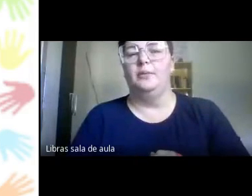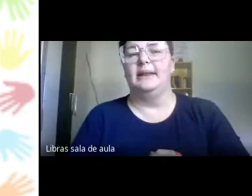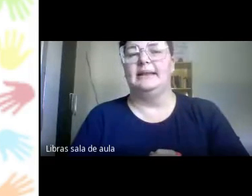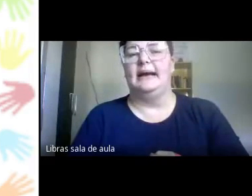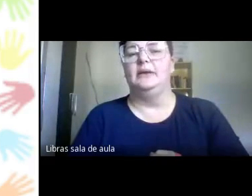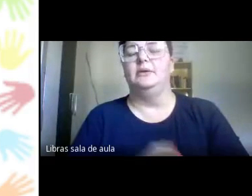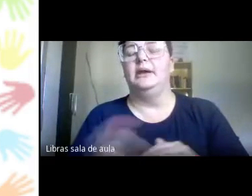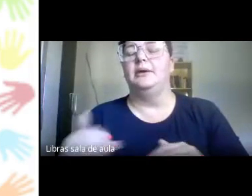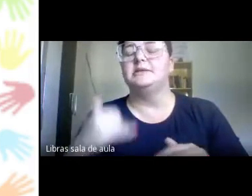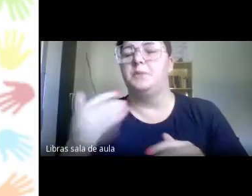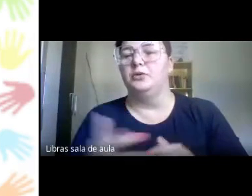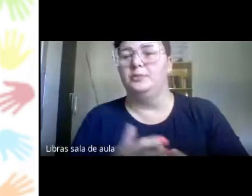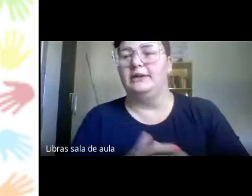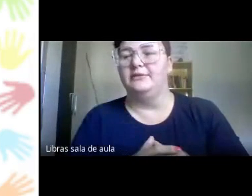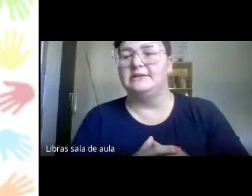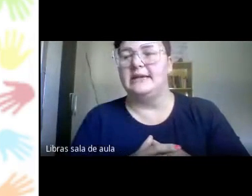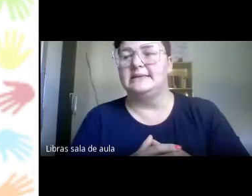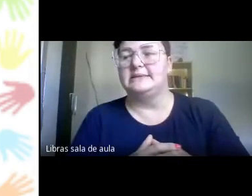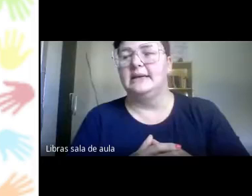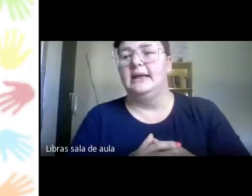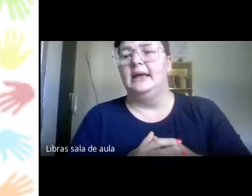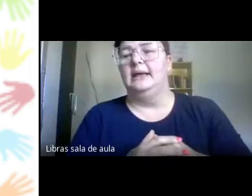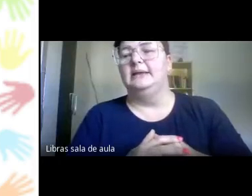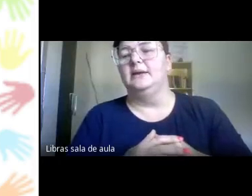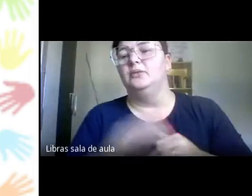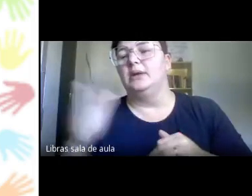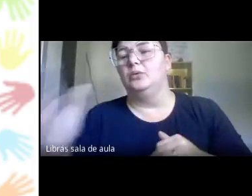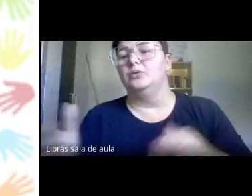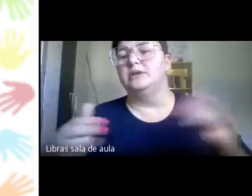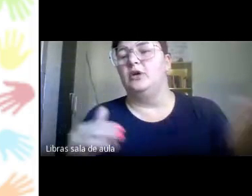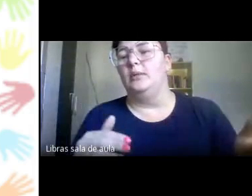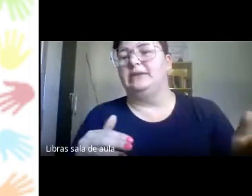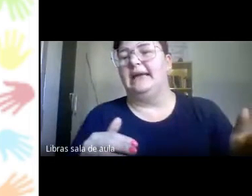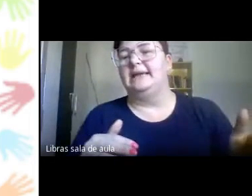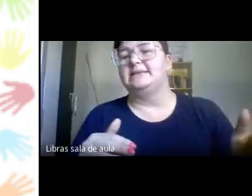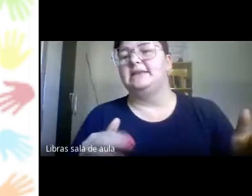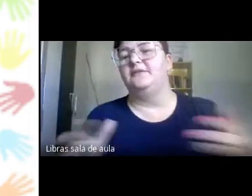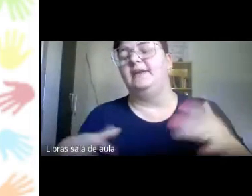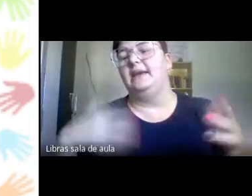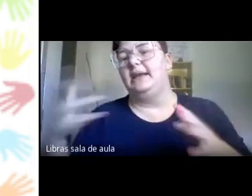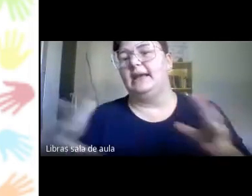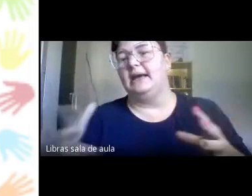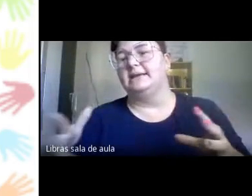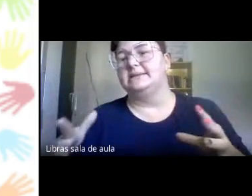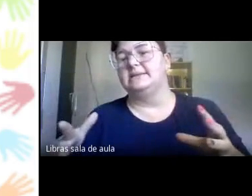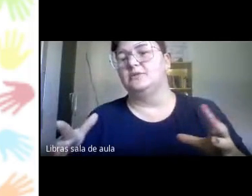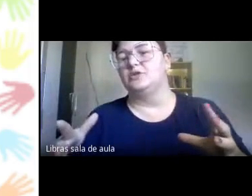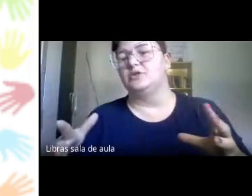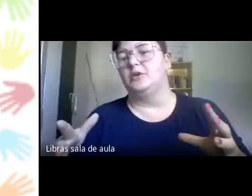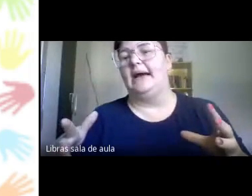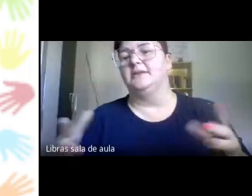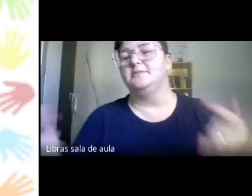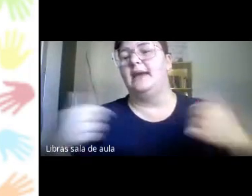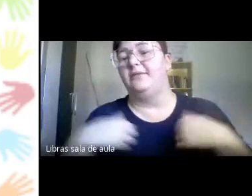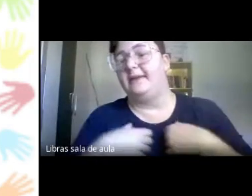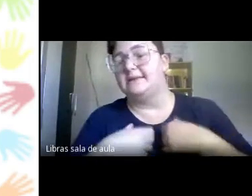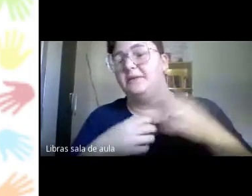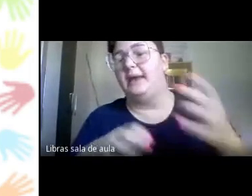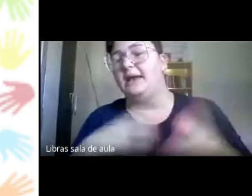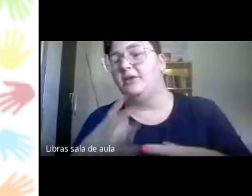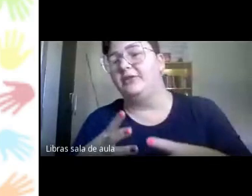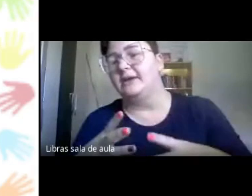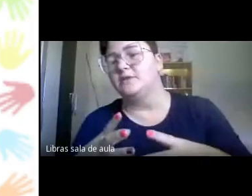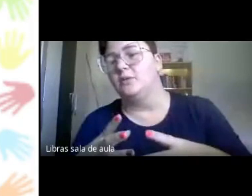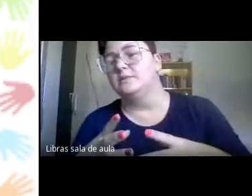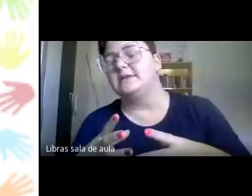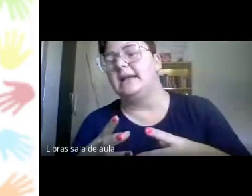o comentário e eu respondo para vocês. Tanto a Dulce como a Thaís, se virem os comentários, me avisam e